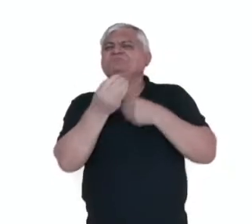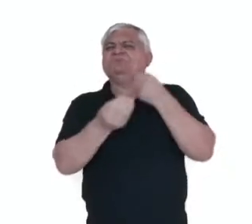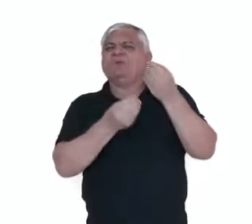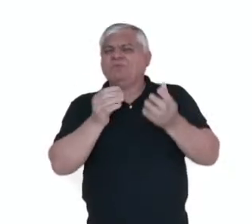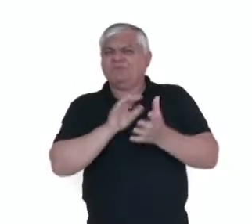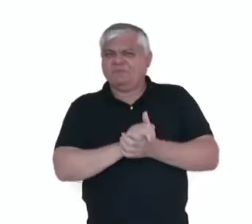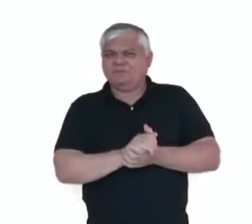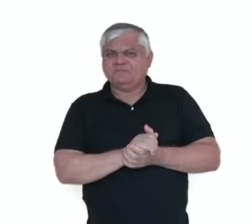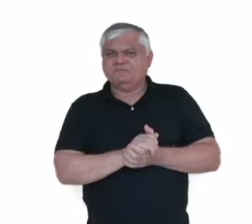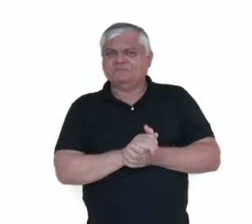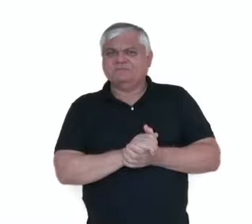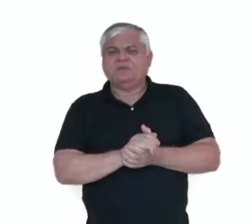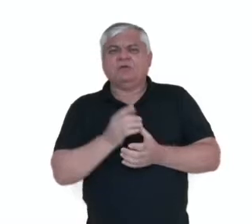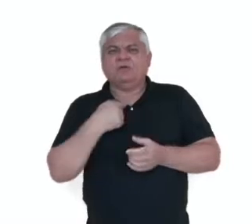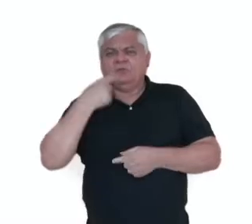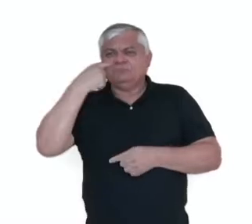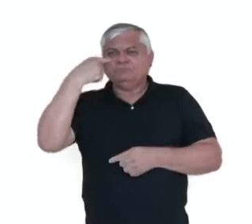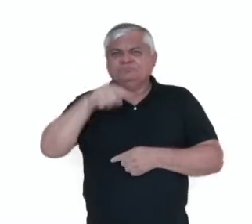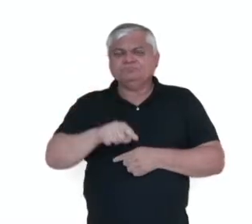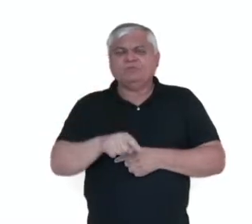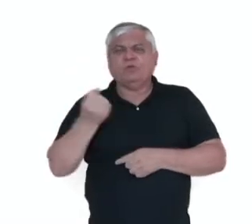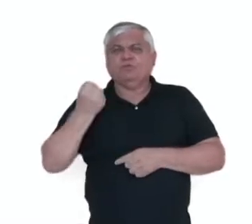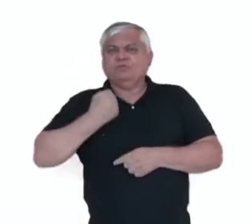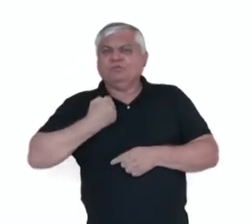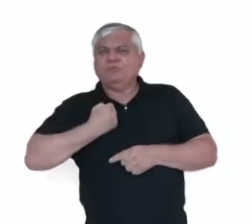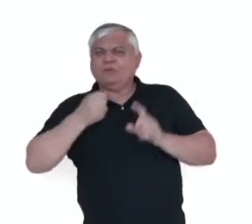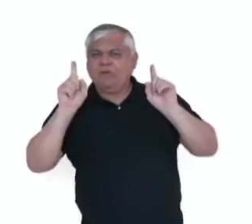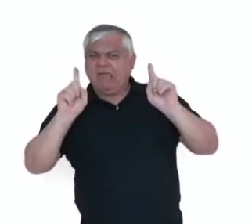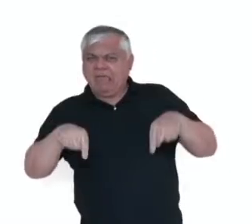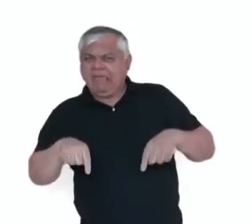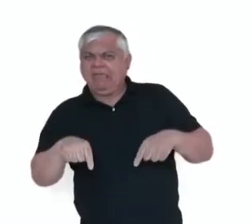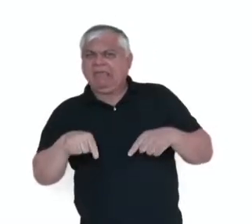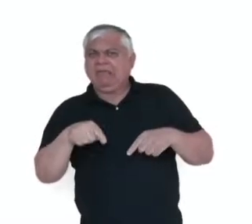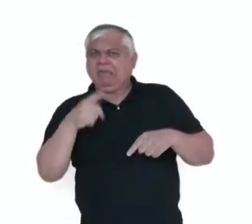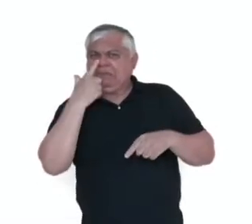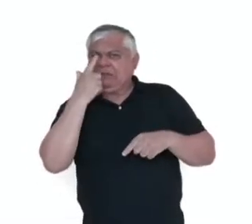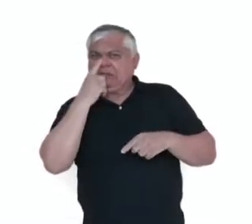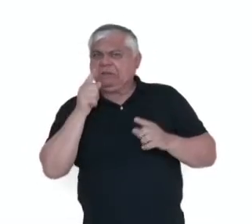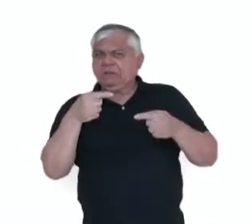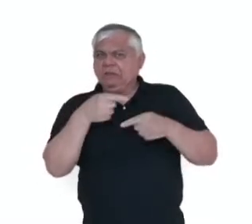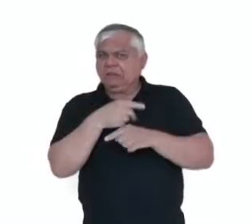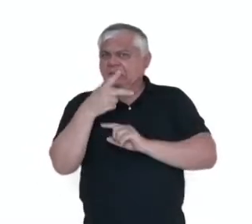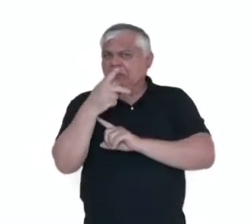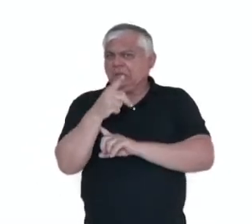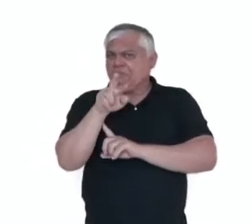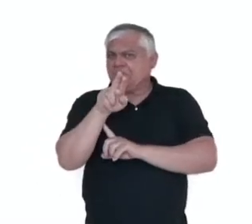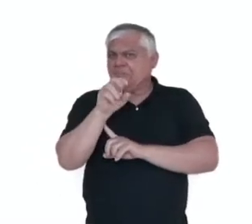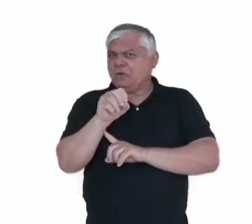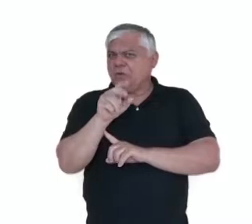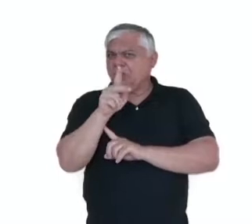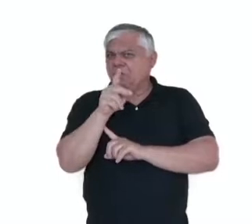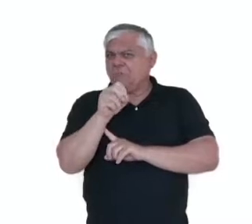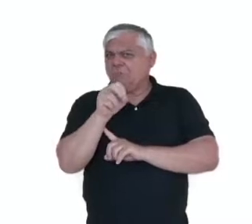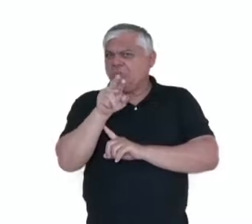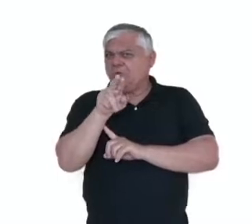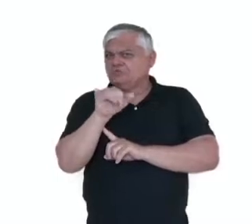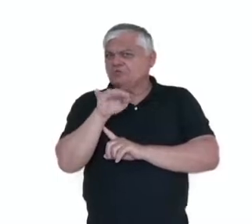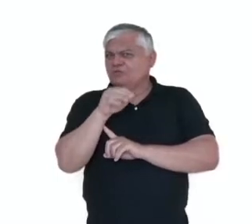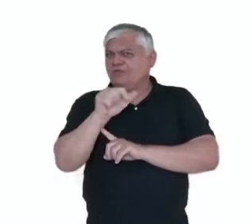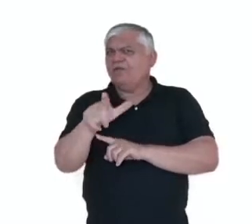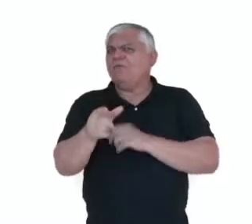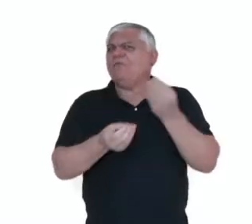Como é que a gente faz para descobrir se esses números são ou não inversamente proporcionais? Então vamos lá,